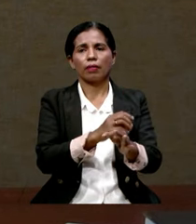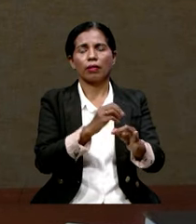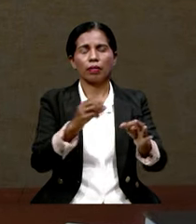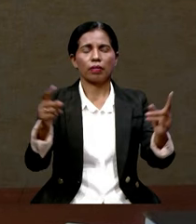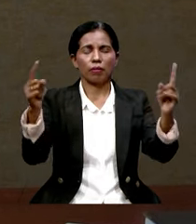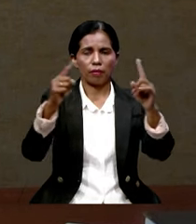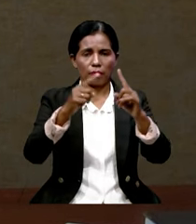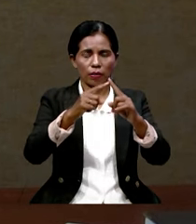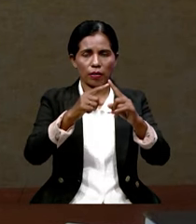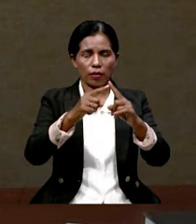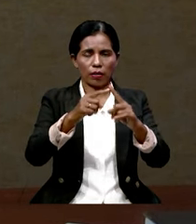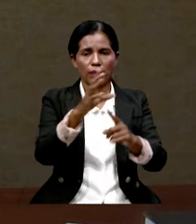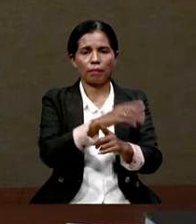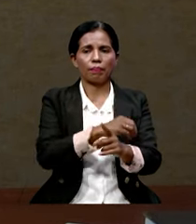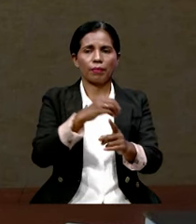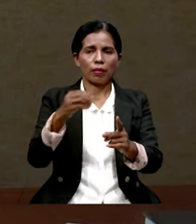a crime,